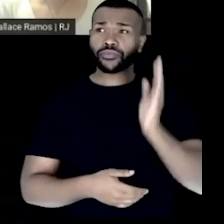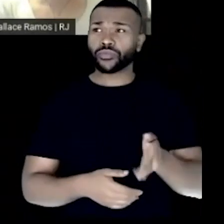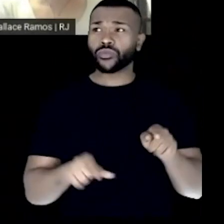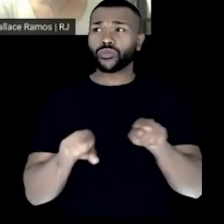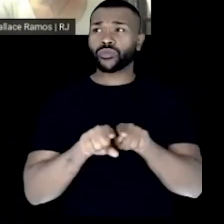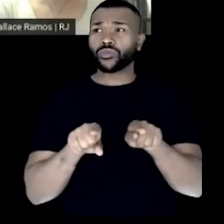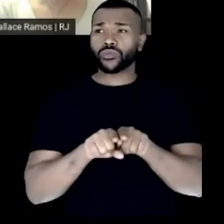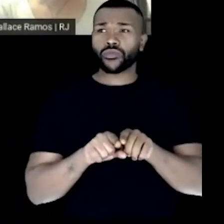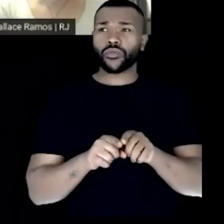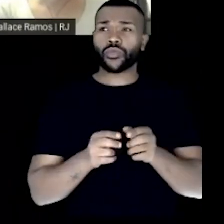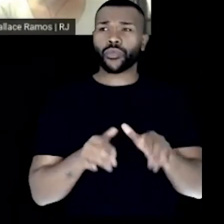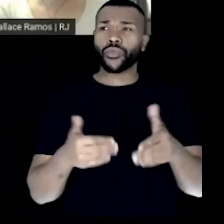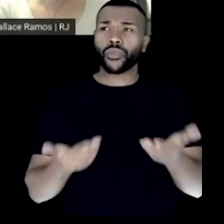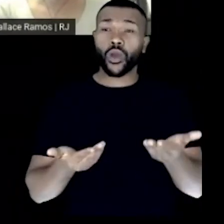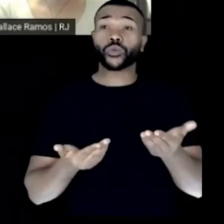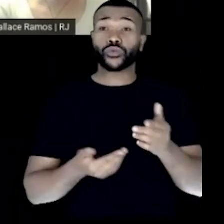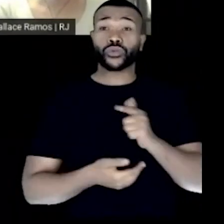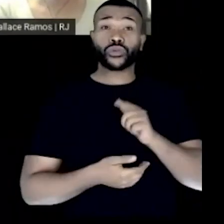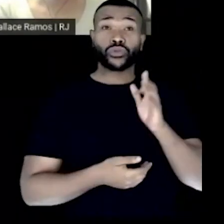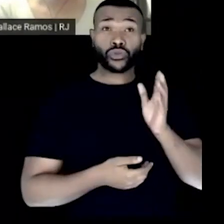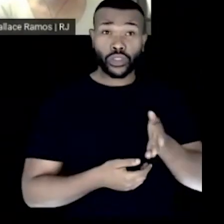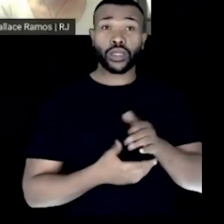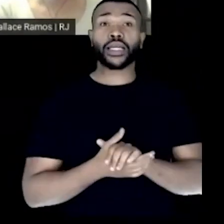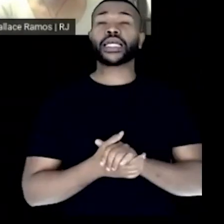entre nós é capaz de as pessoas terem outras coisas na cabeça.